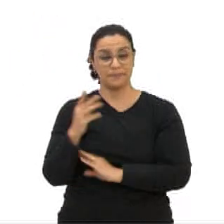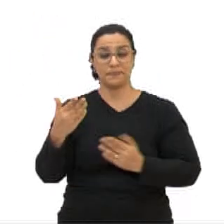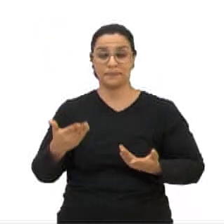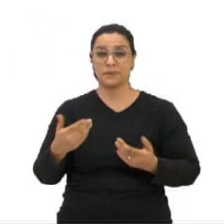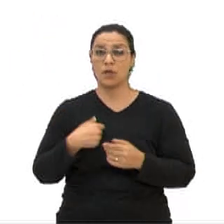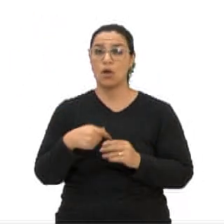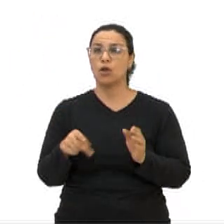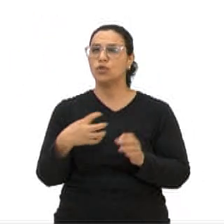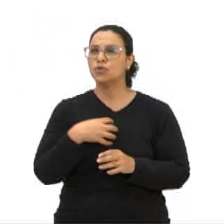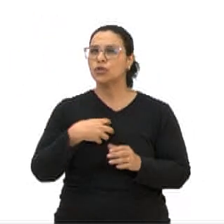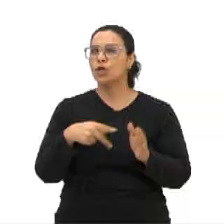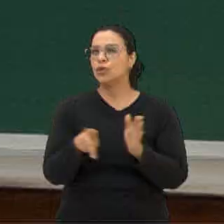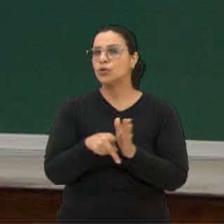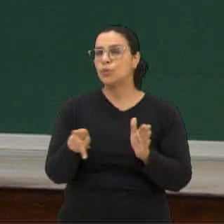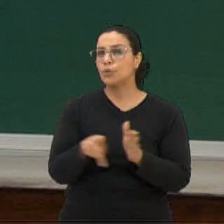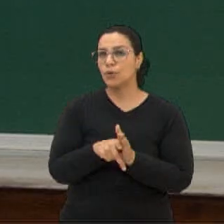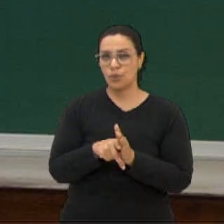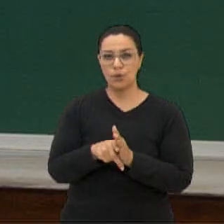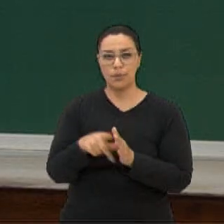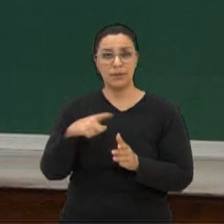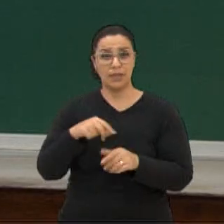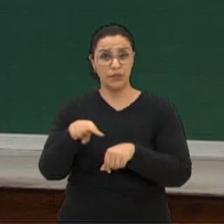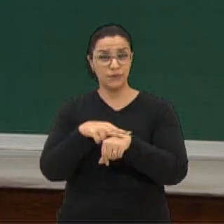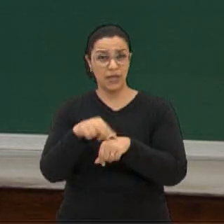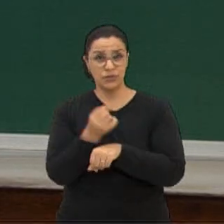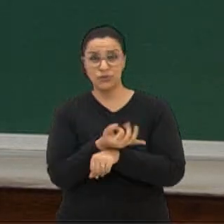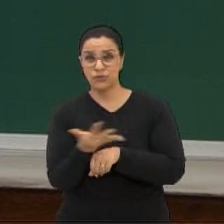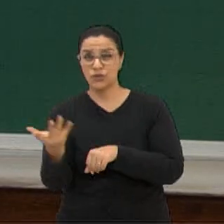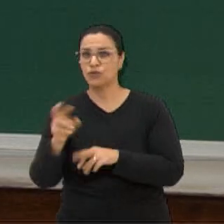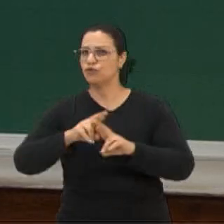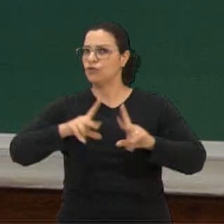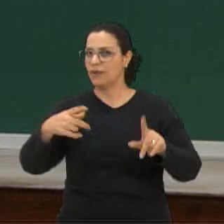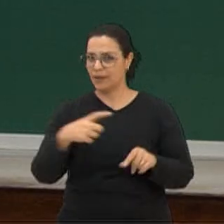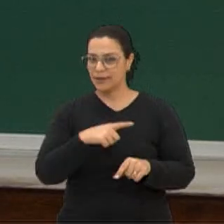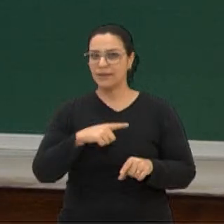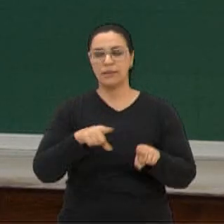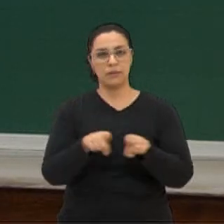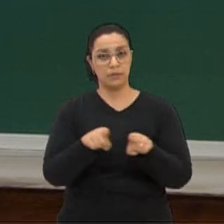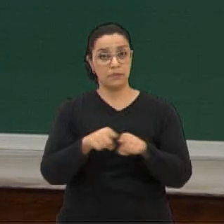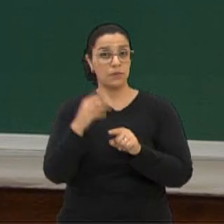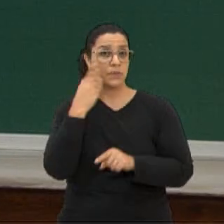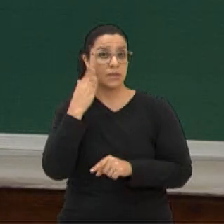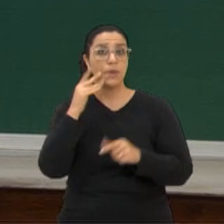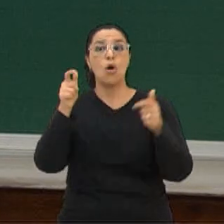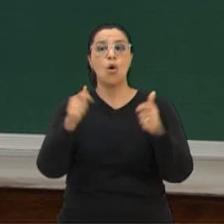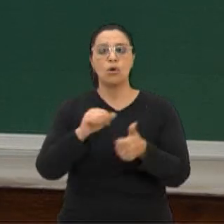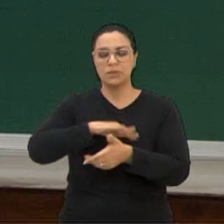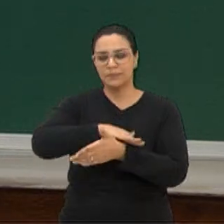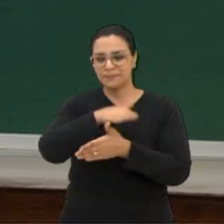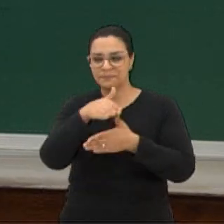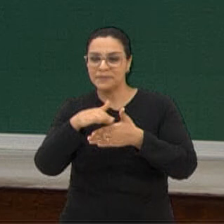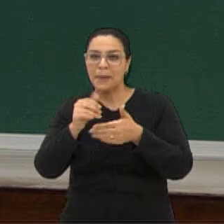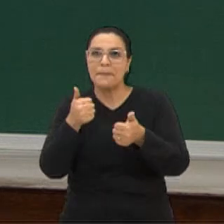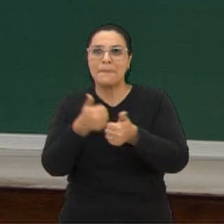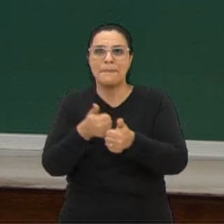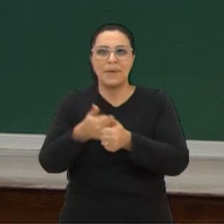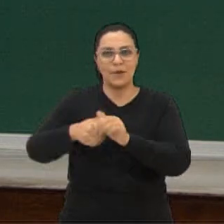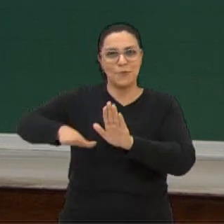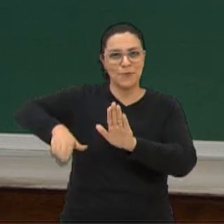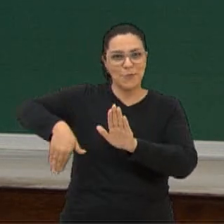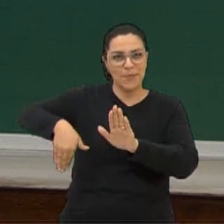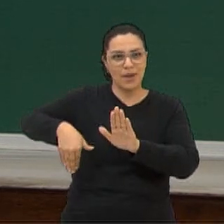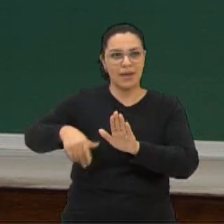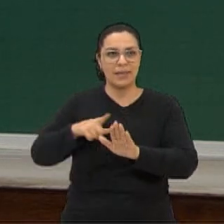Brasil. É uma formação vegetal bastante diversificada. Então você tem que saber que ela está localizada aqui, ó, nessa região aqui,